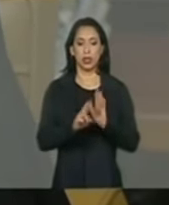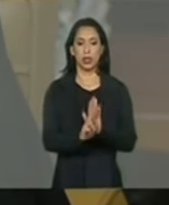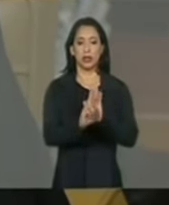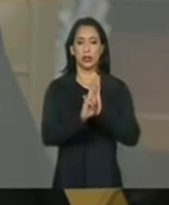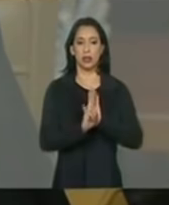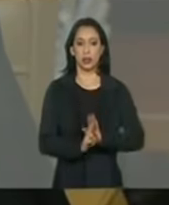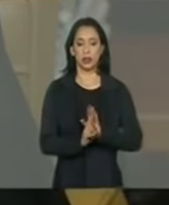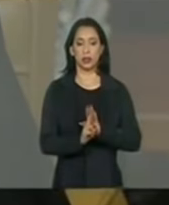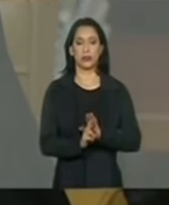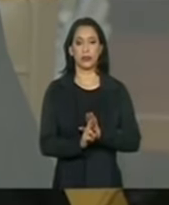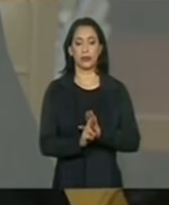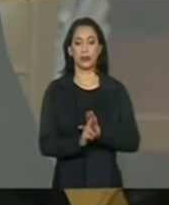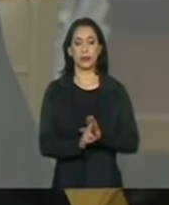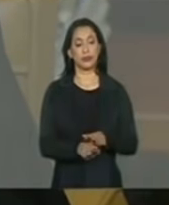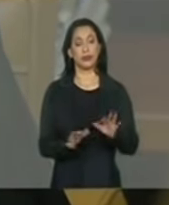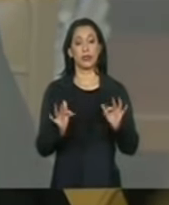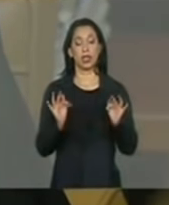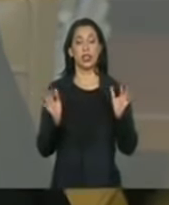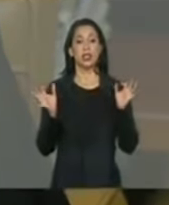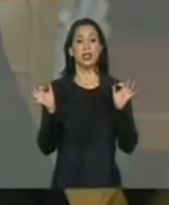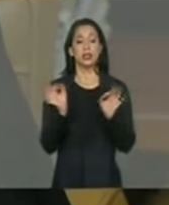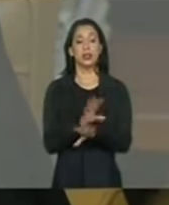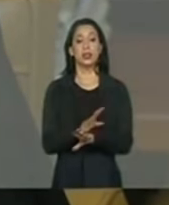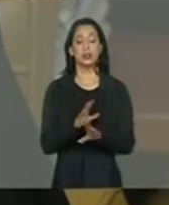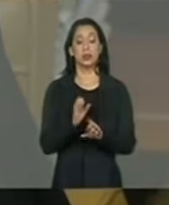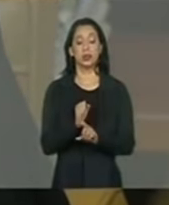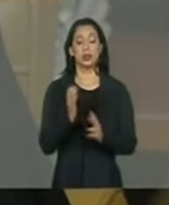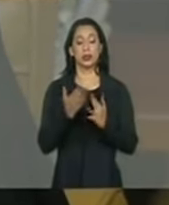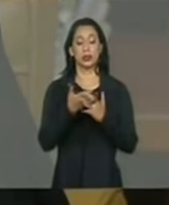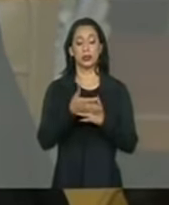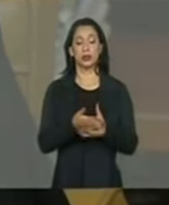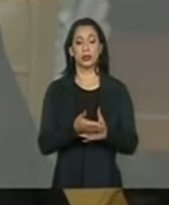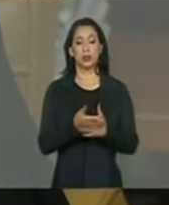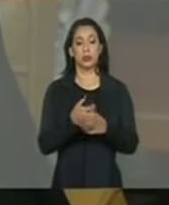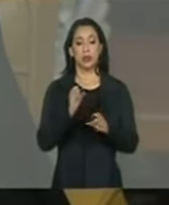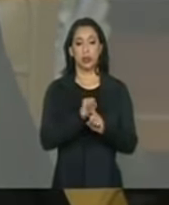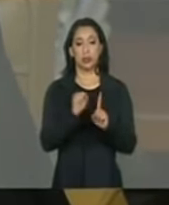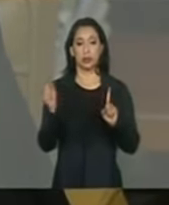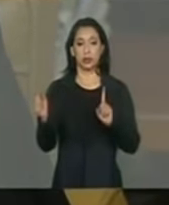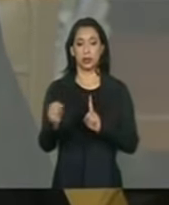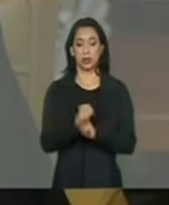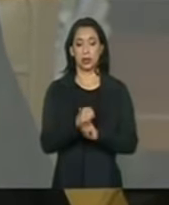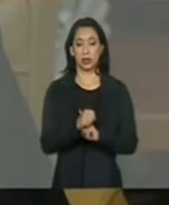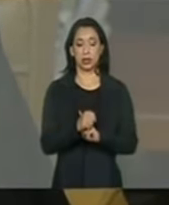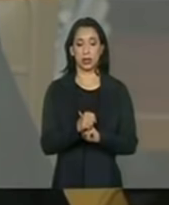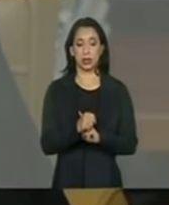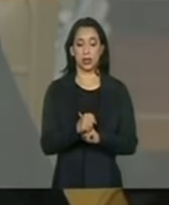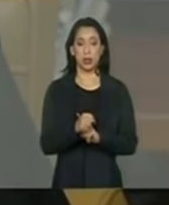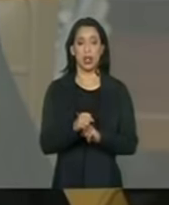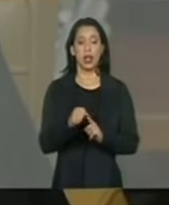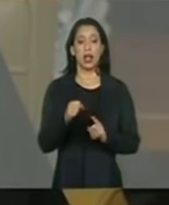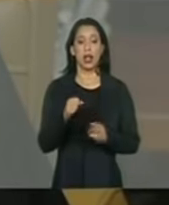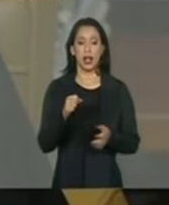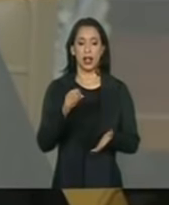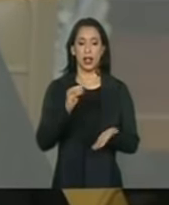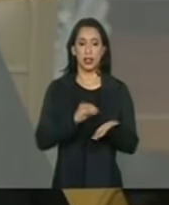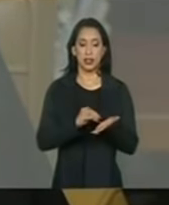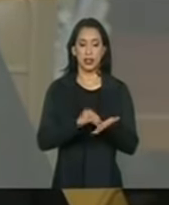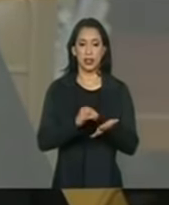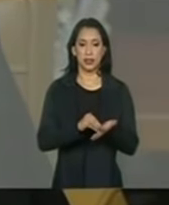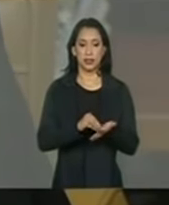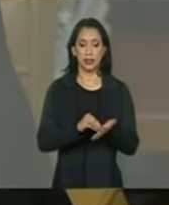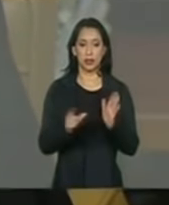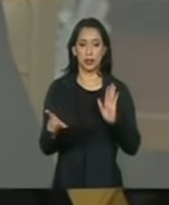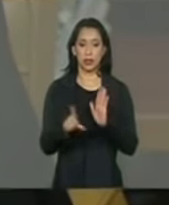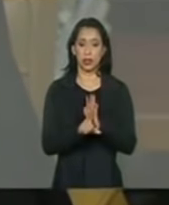combinando por gerar no meio social a sensação de impunidade não pode ser atribuída ao reconhecimento